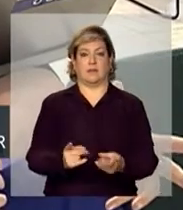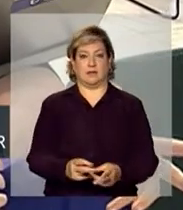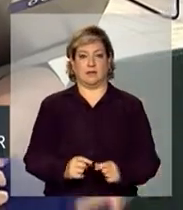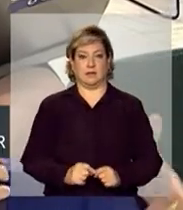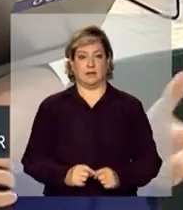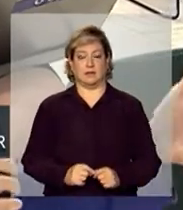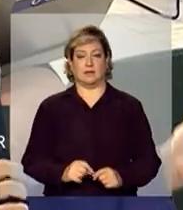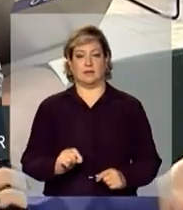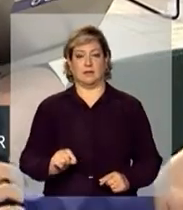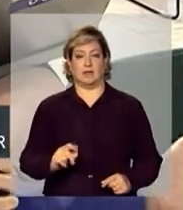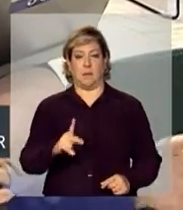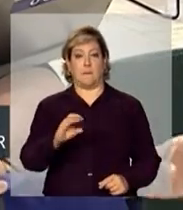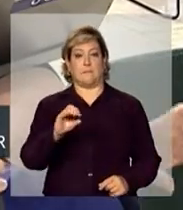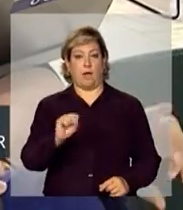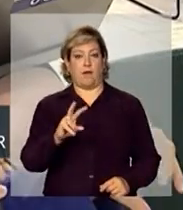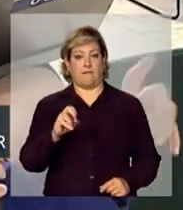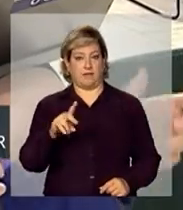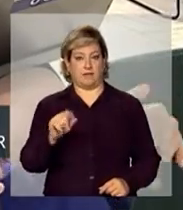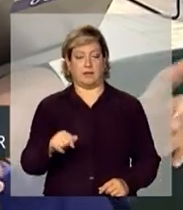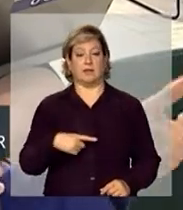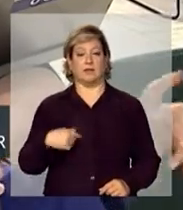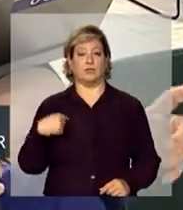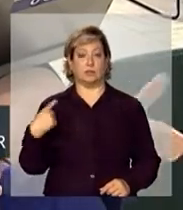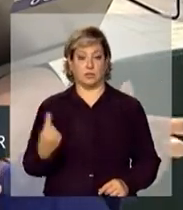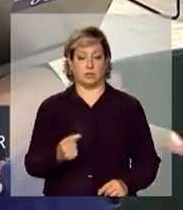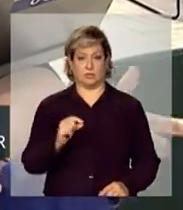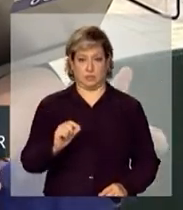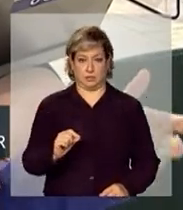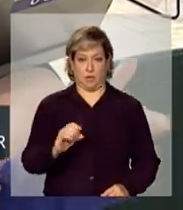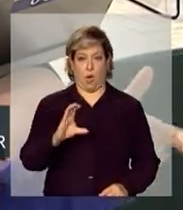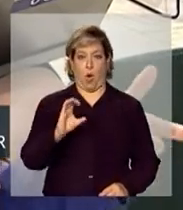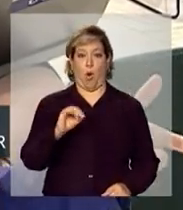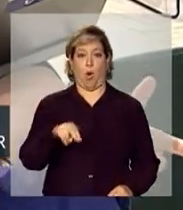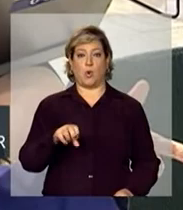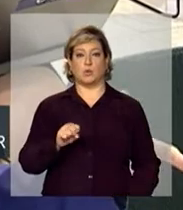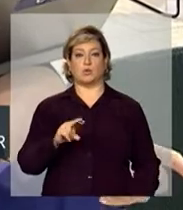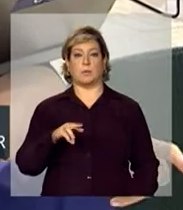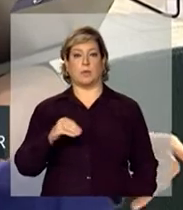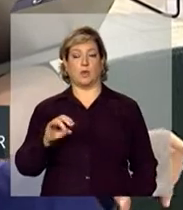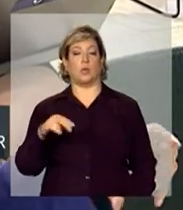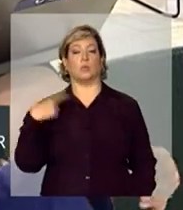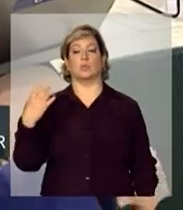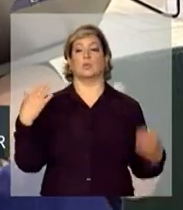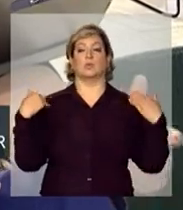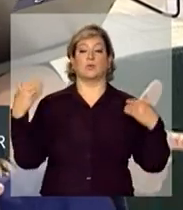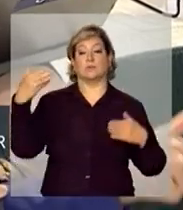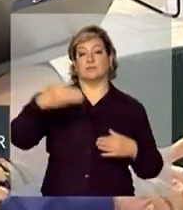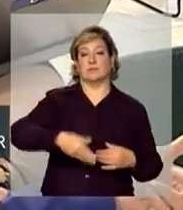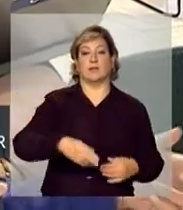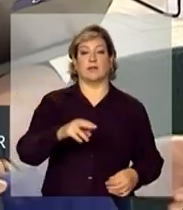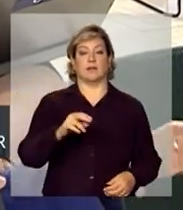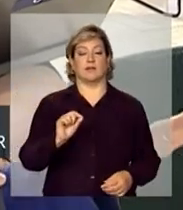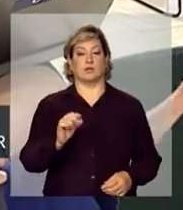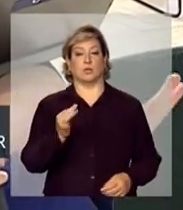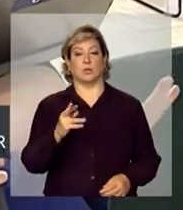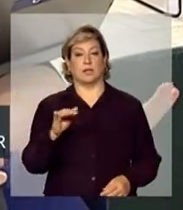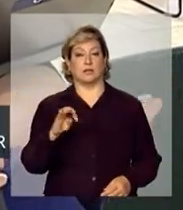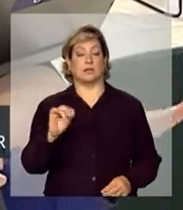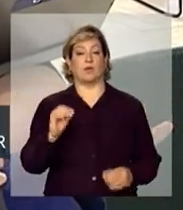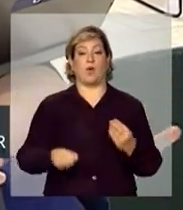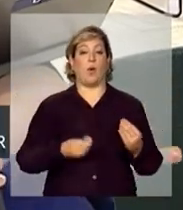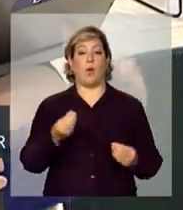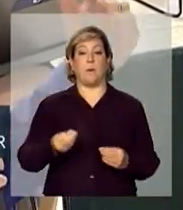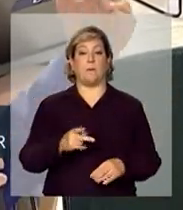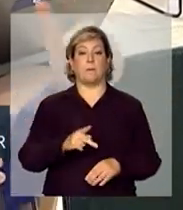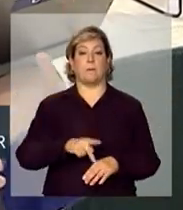o consumidor turista e as medidas para regular para regulamentar essa questão do pós-venda é